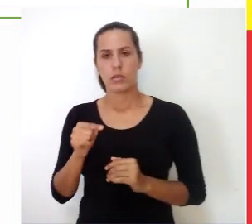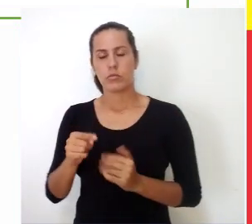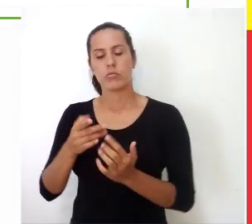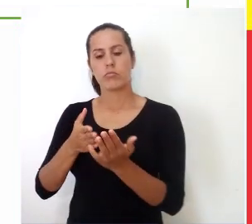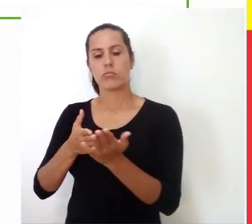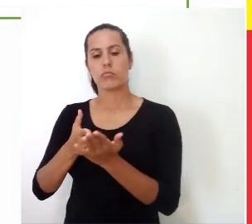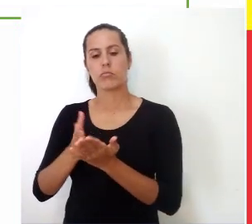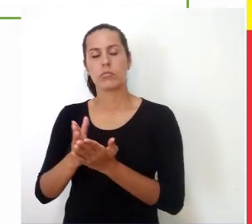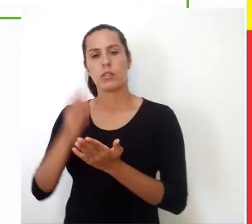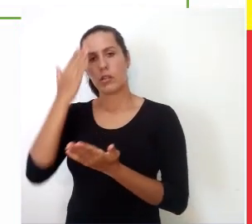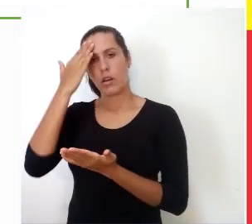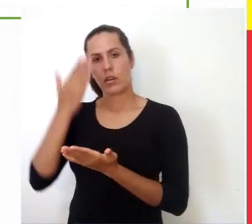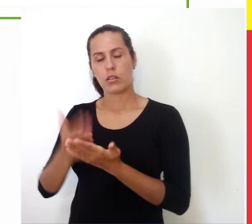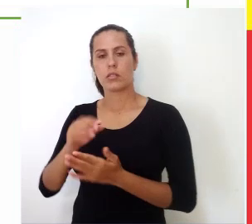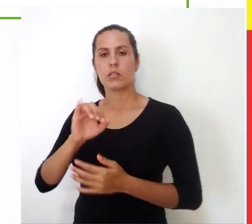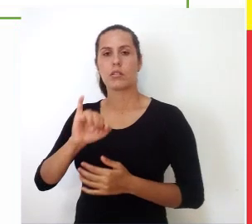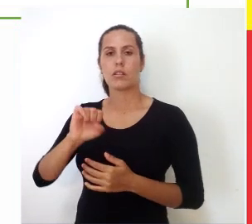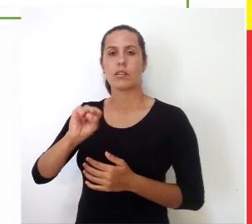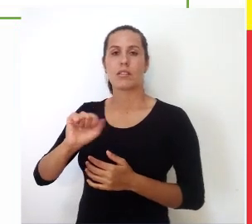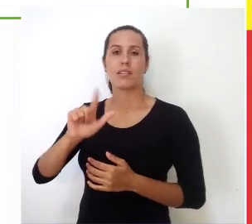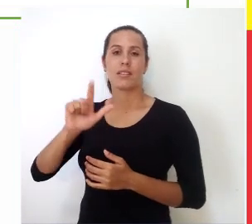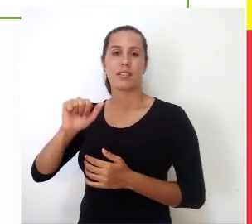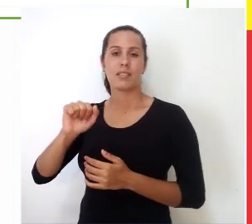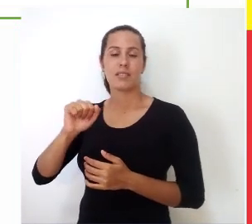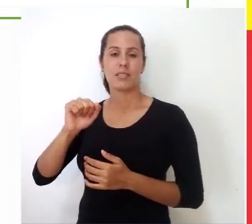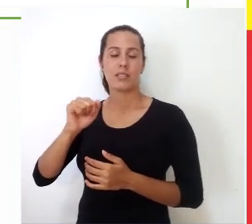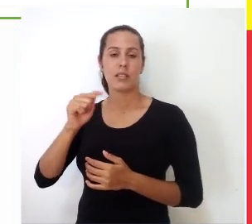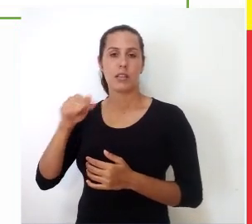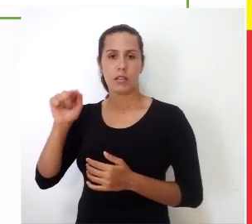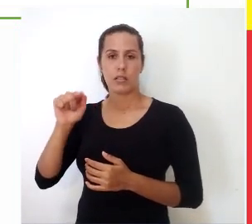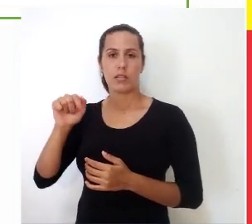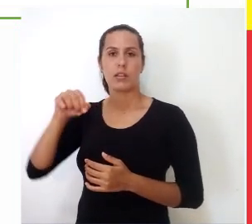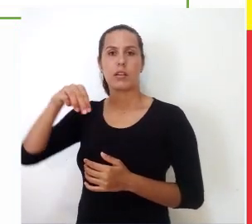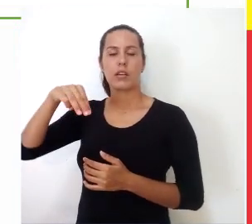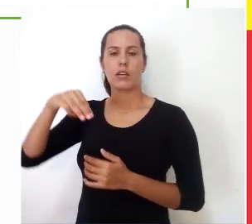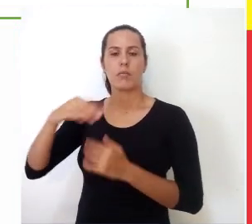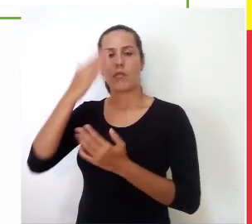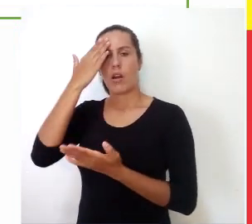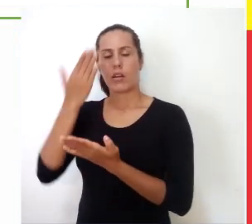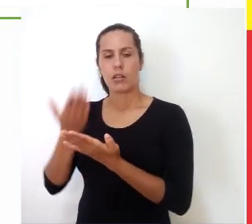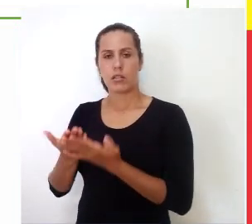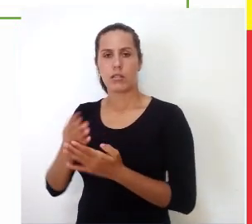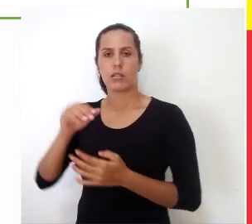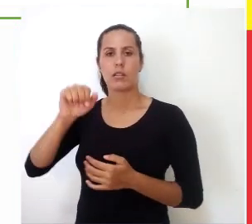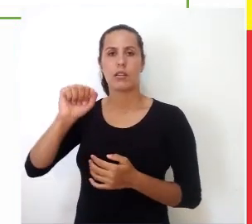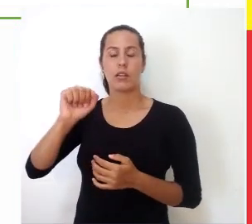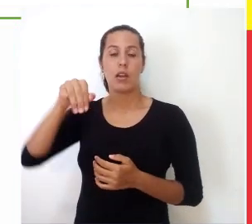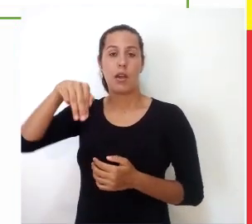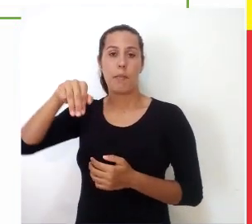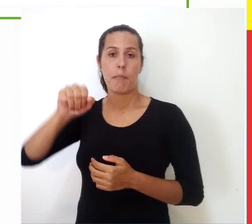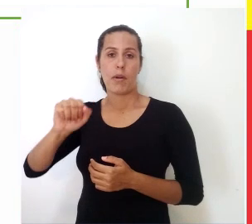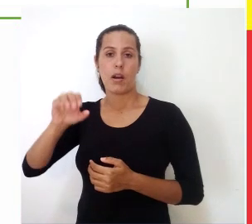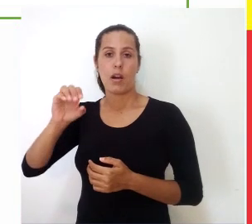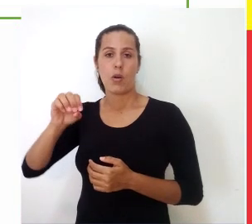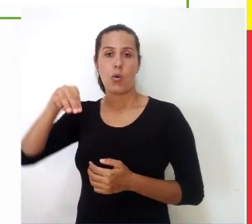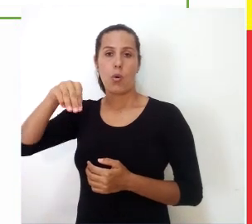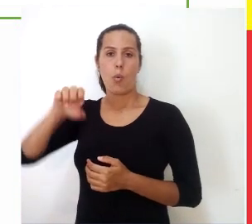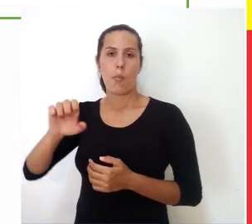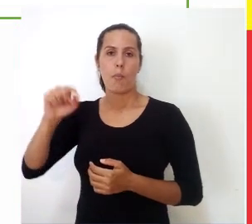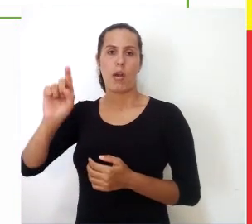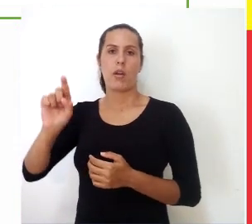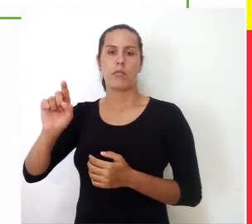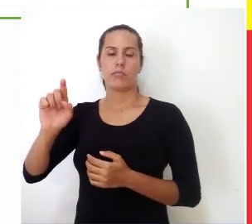só aqui, nós temos o seguinte: o certo é que as religiões podem fundamentar as suas